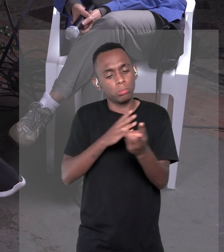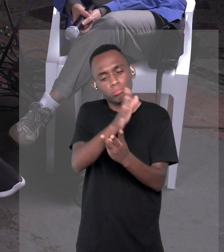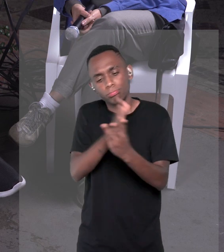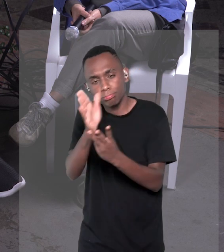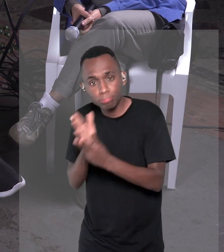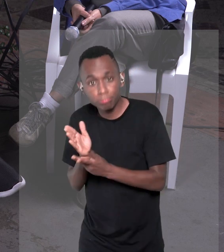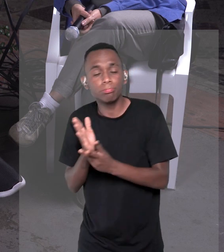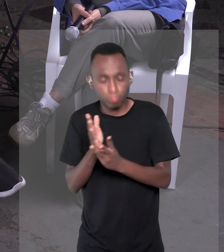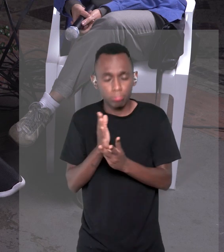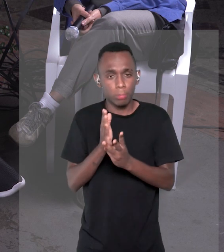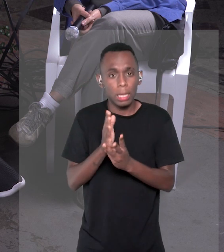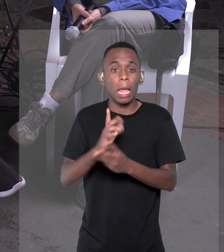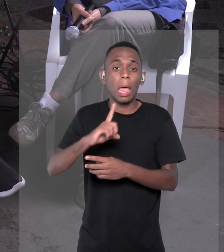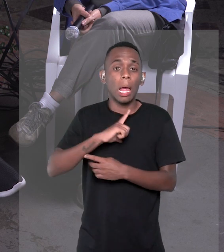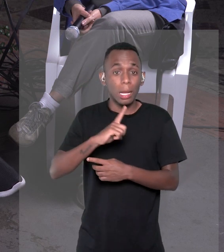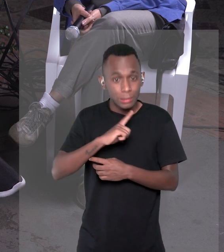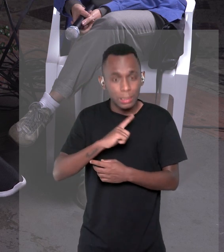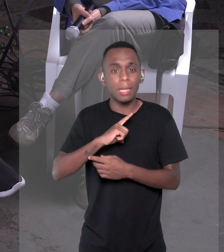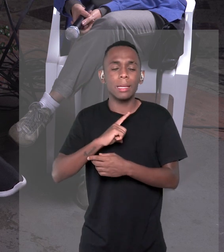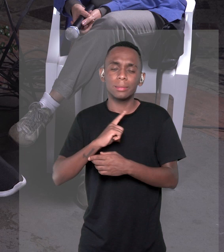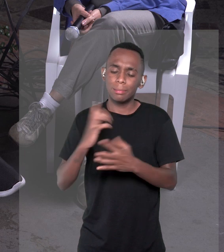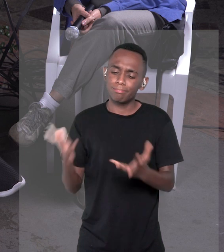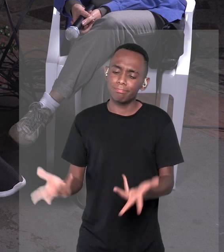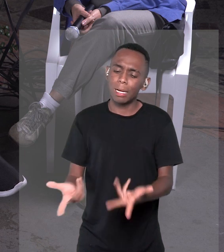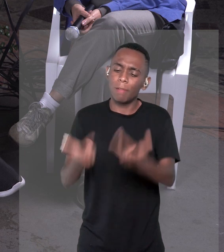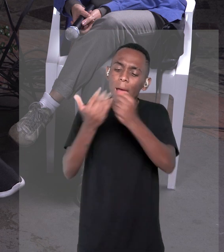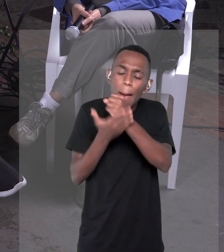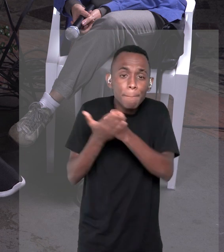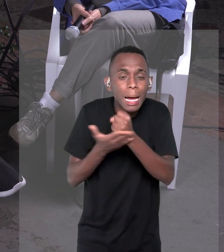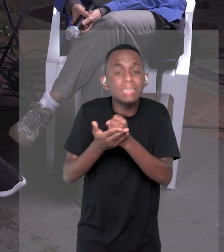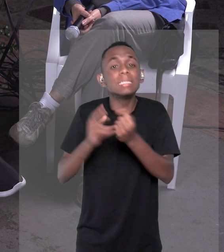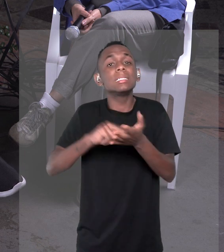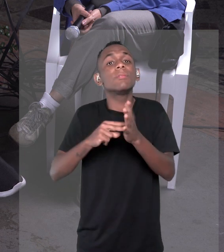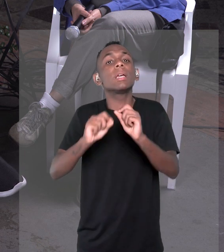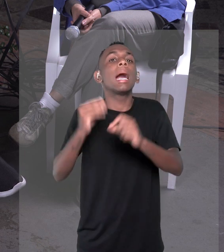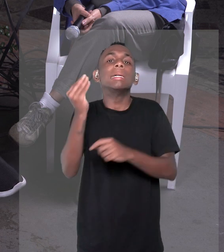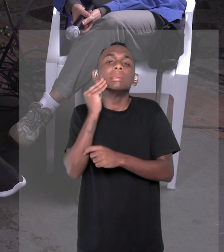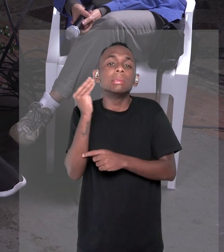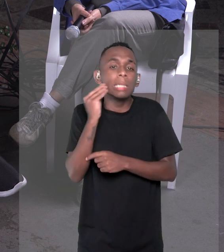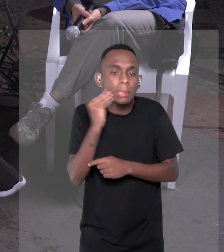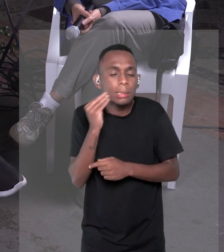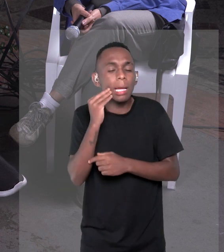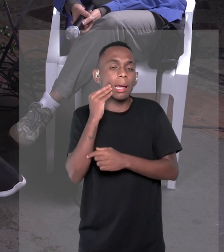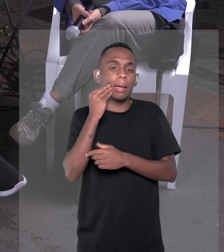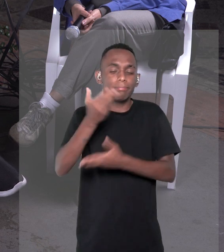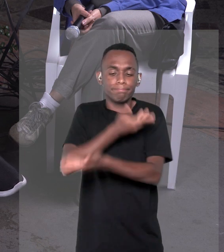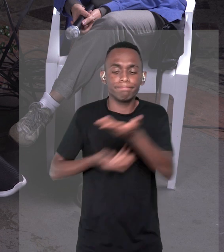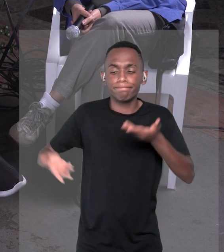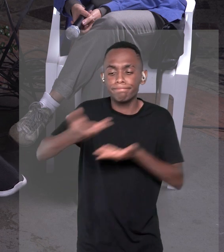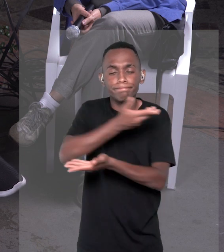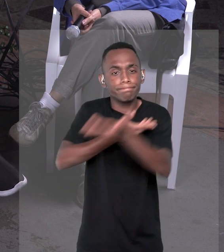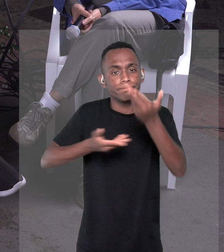sua riqueza nisso, na tentativa de convivência entre elas e de encontrarem uma nas